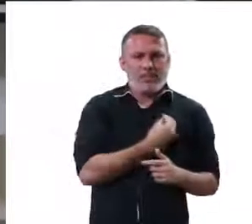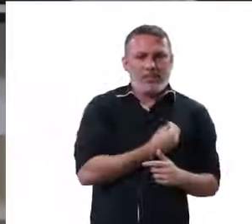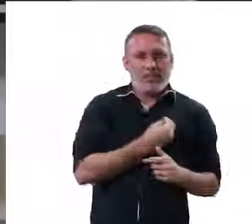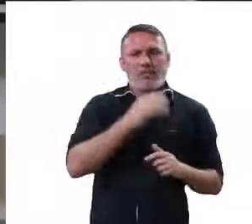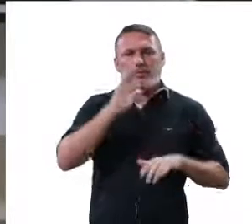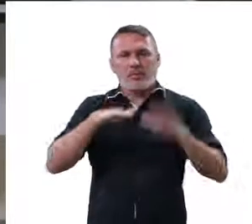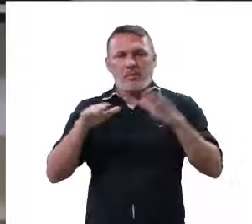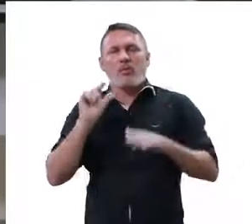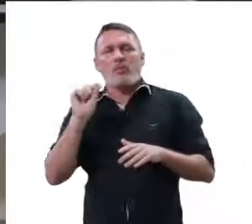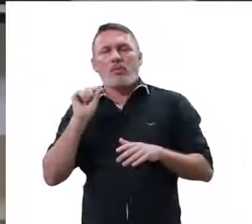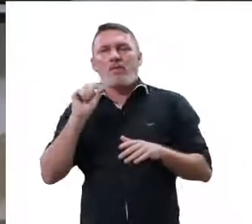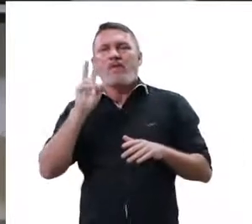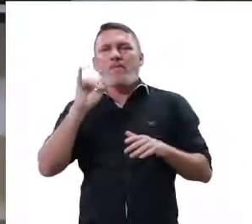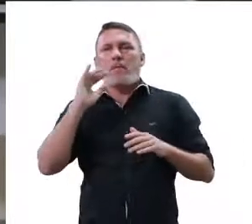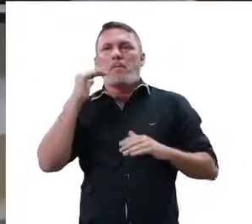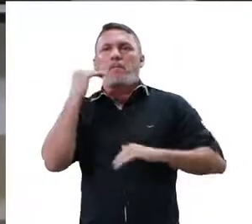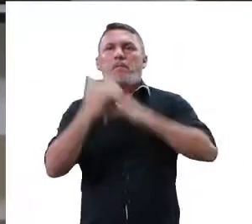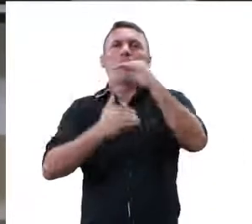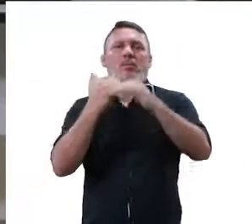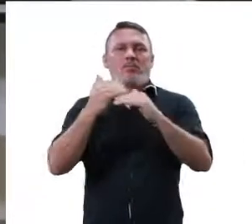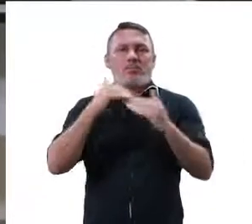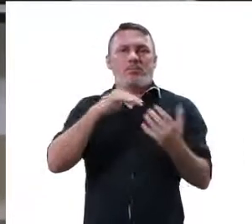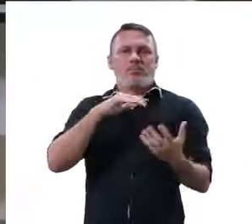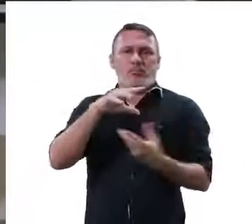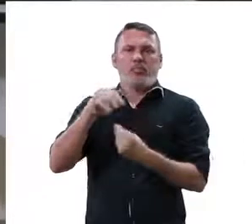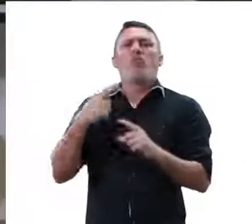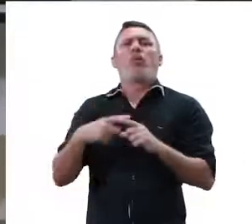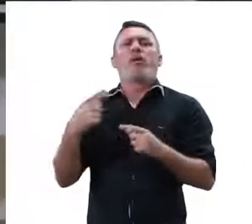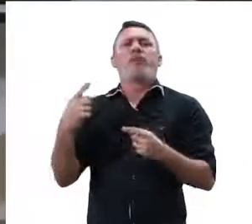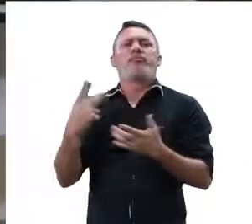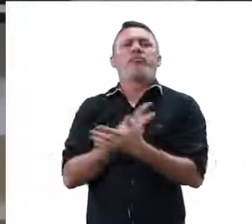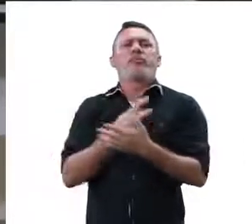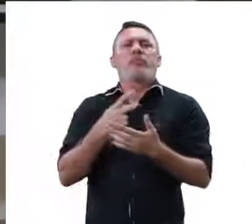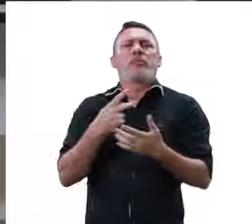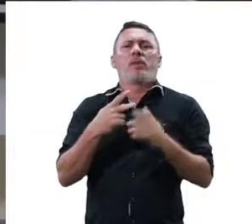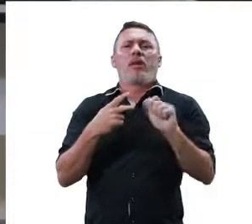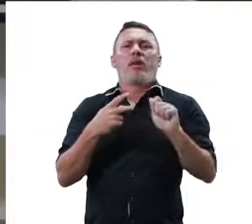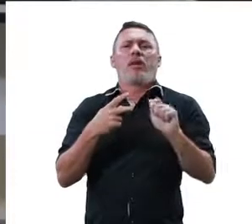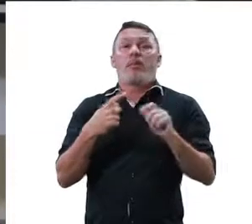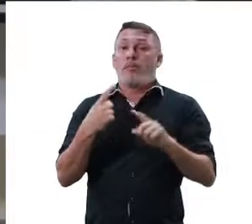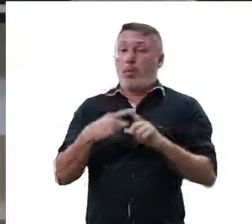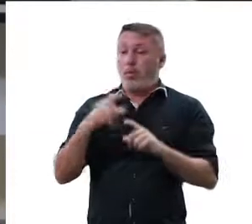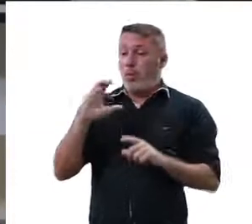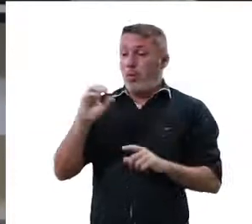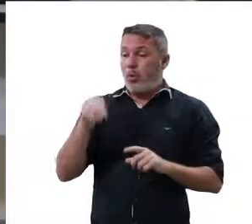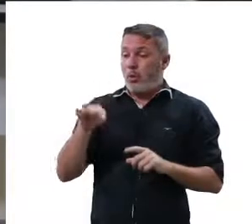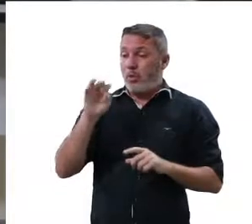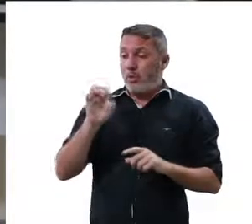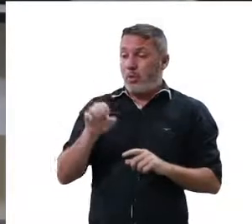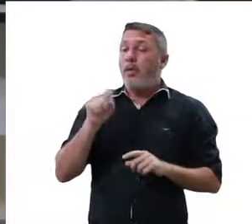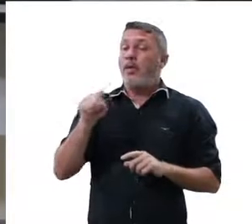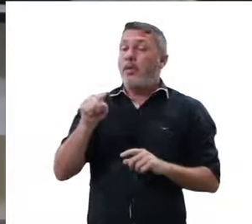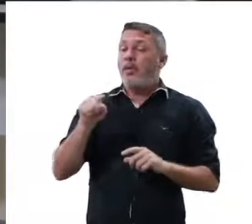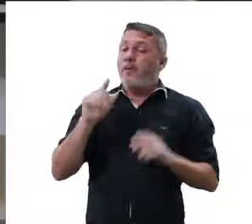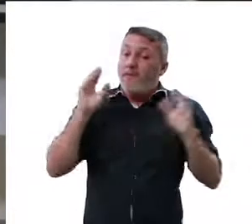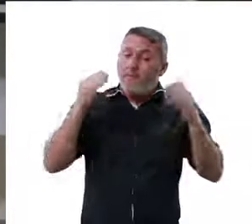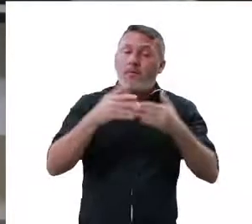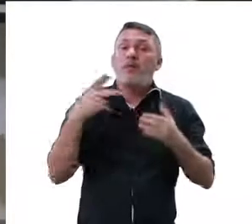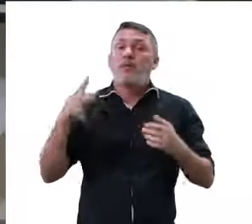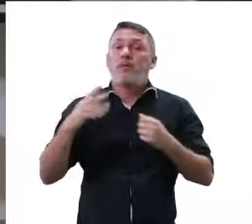tradicionais de vida em detrimento da desilusão do progresso. Por que essa está errada? Porque Comte é